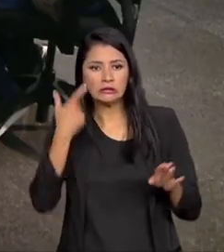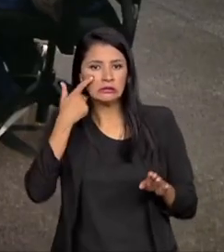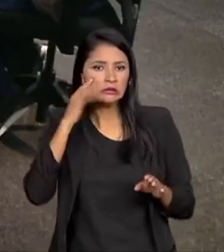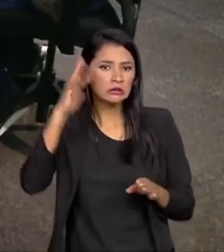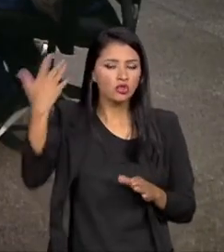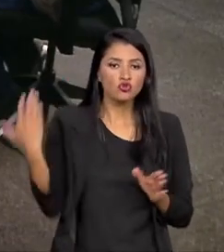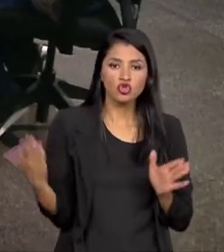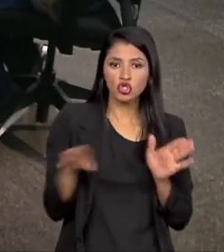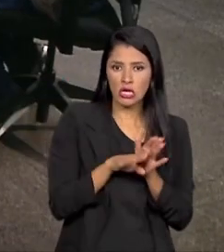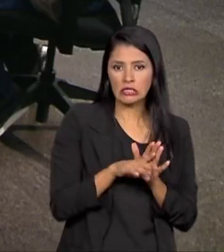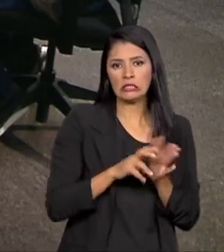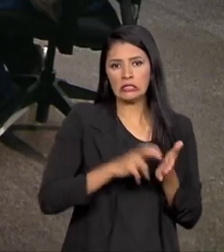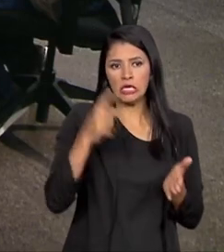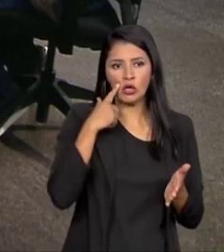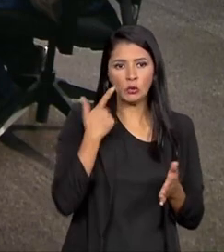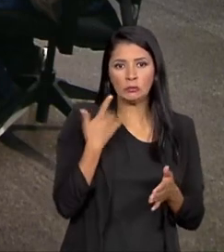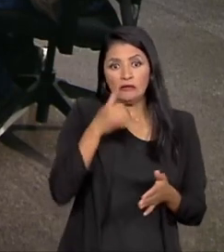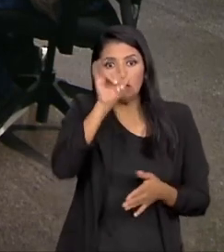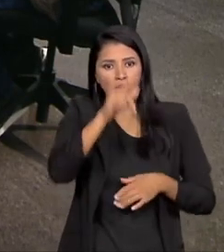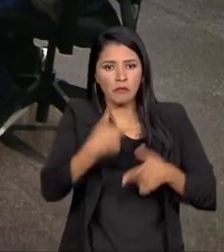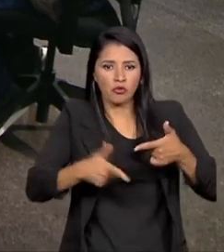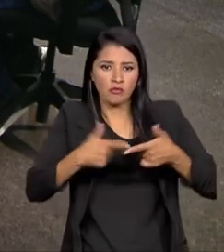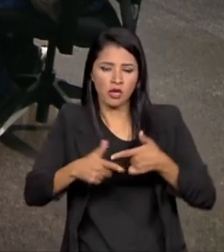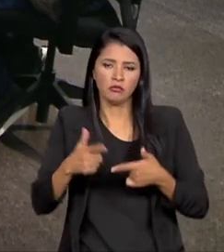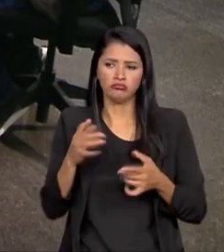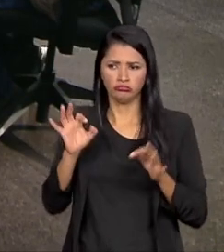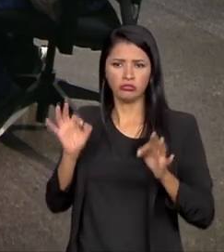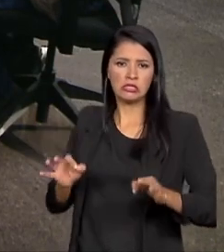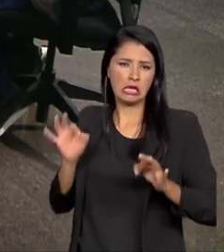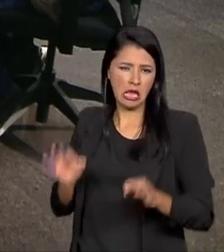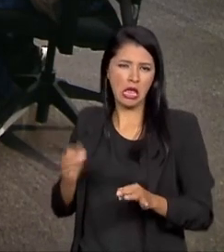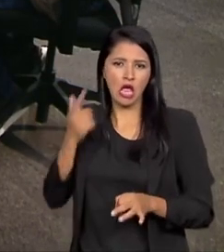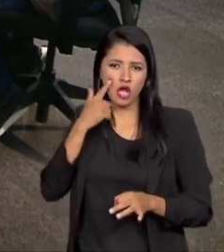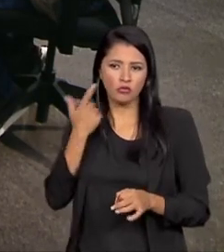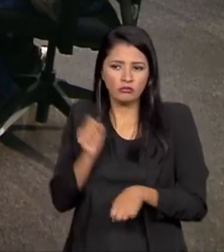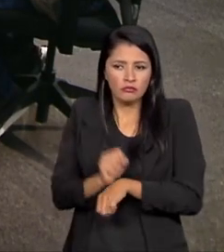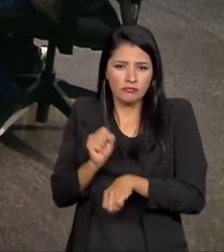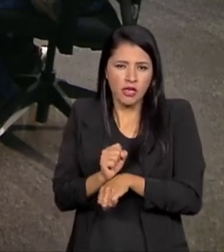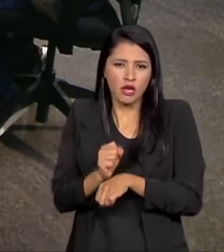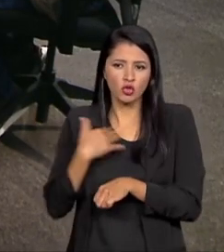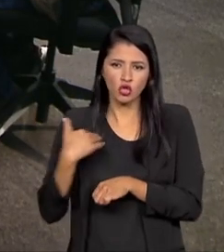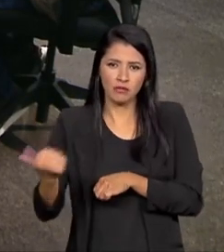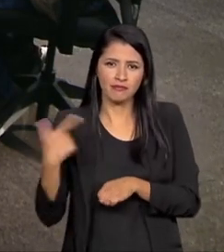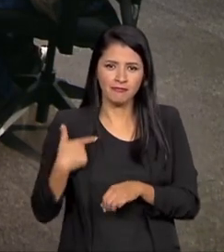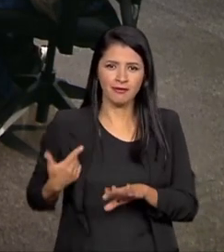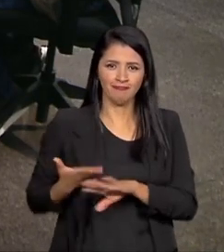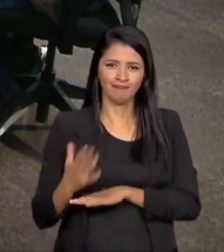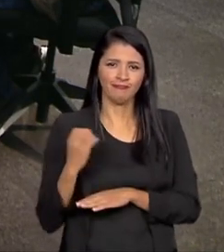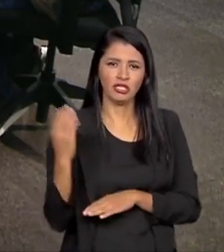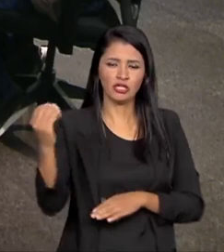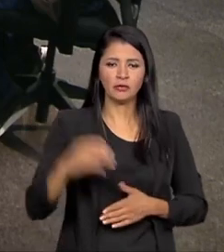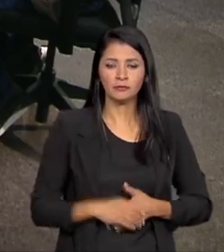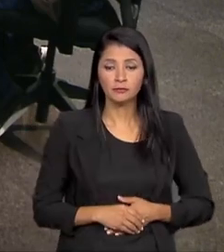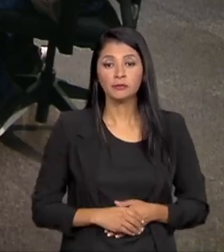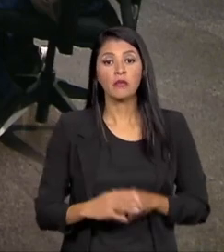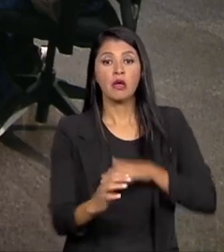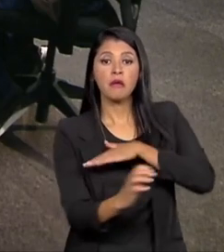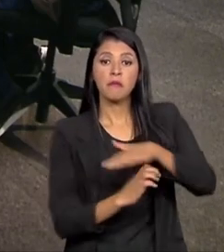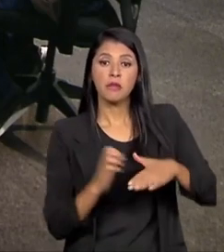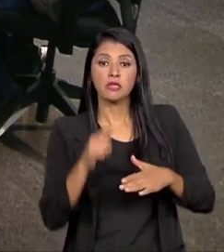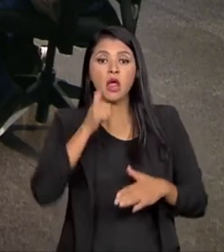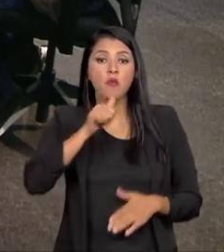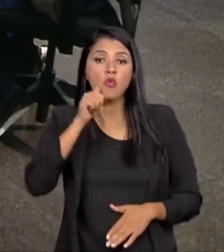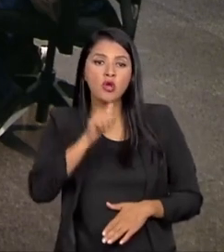problemas com voo tá tudo certo Estamos só aguardando o embarque para a gente seguir viagem já empresária Letícia Gama ficou